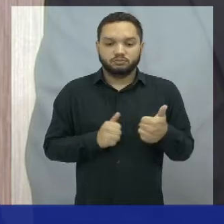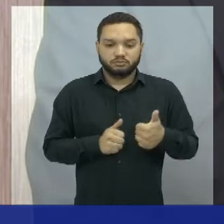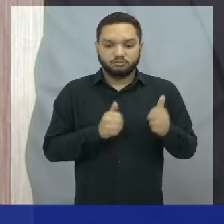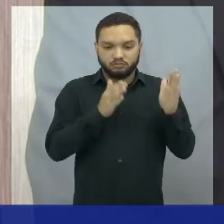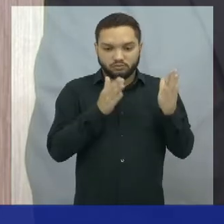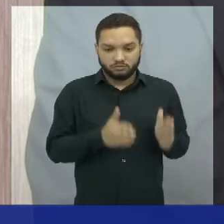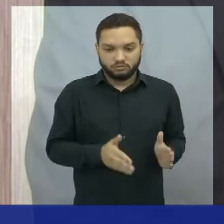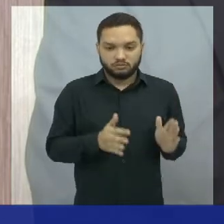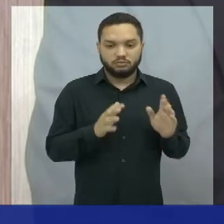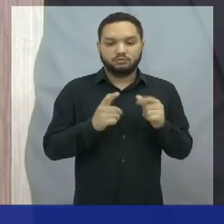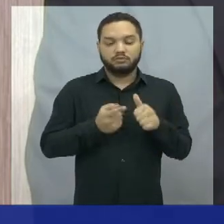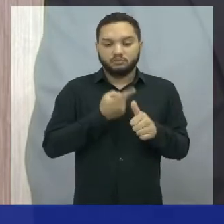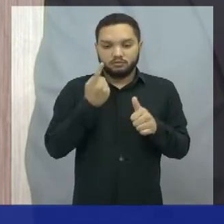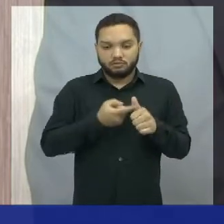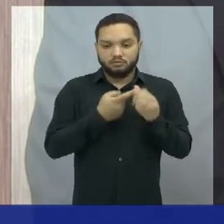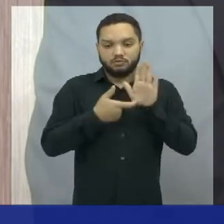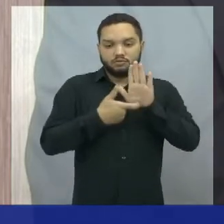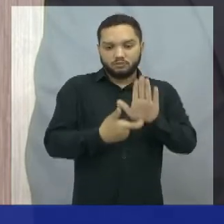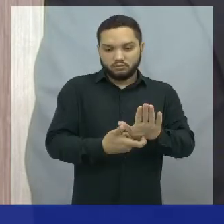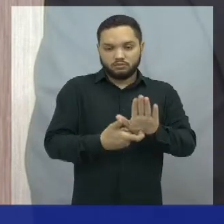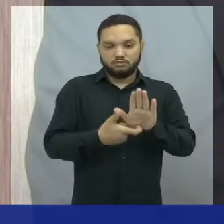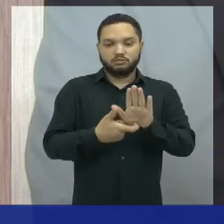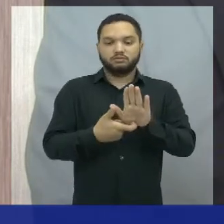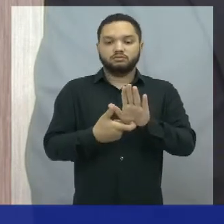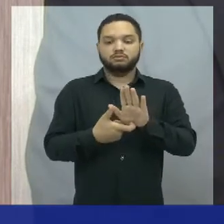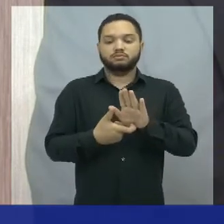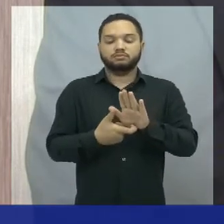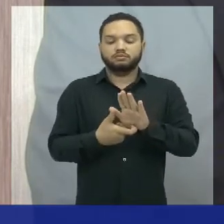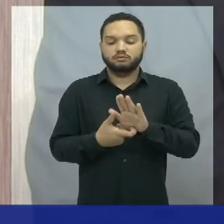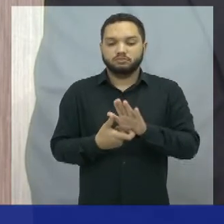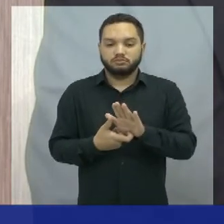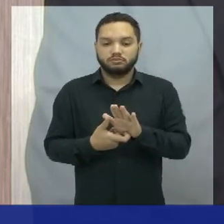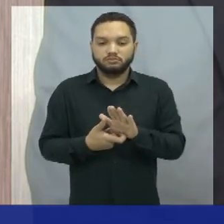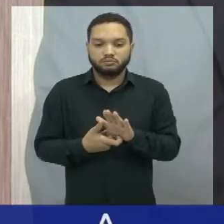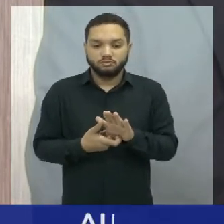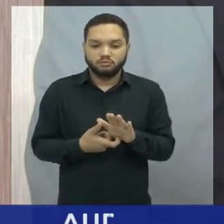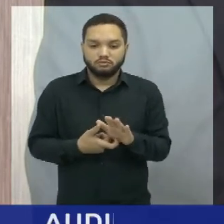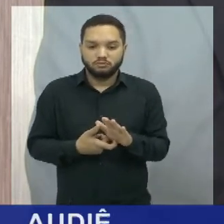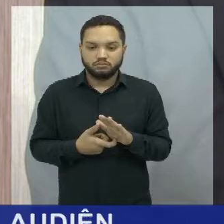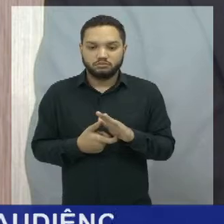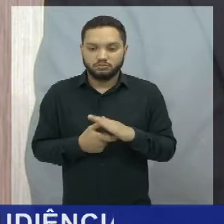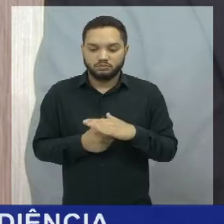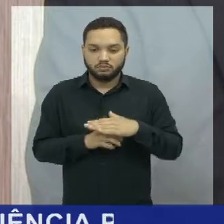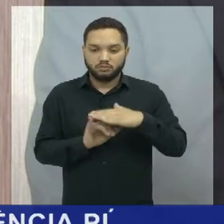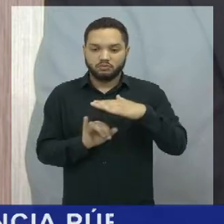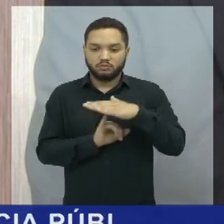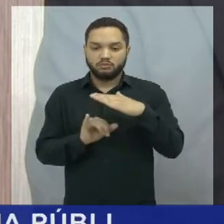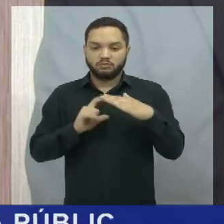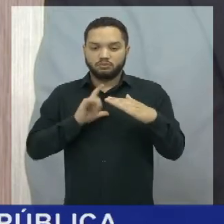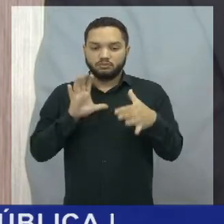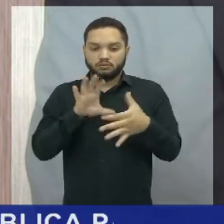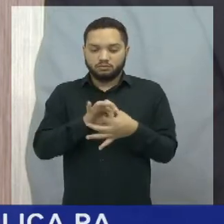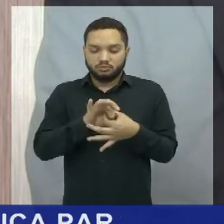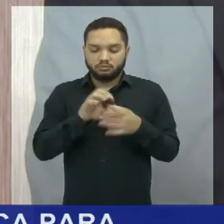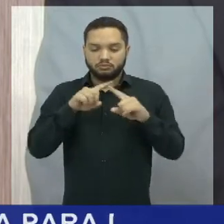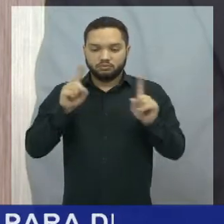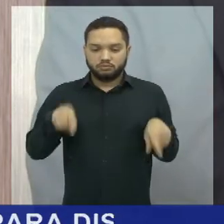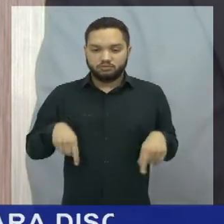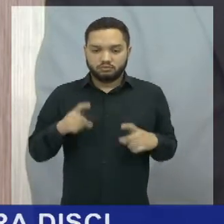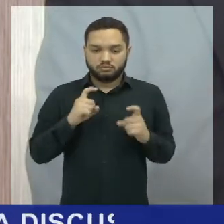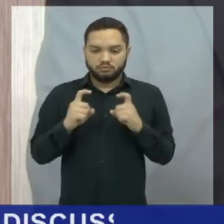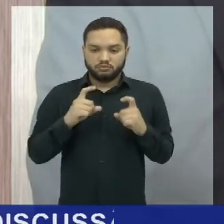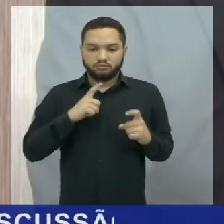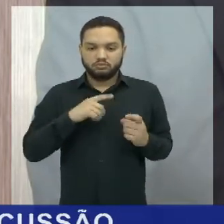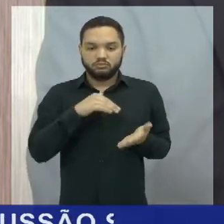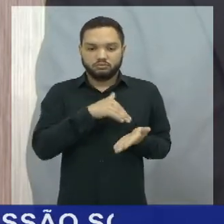fala e a apresentação dos órgãos públicos que têm ligação com a matéria que vamos discutir, e aqui está